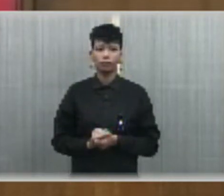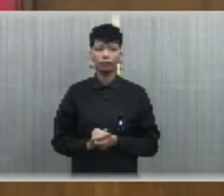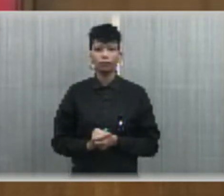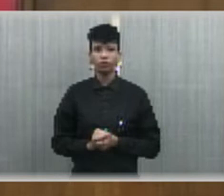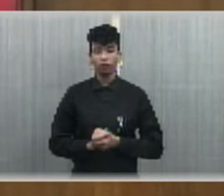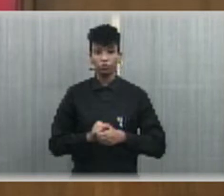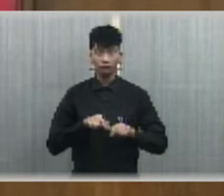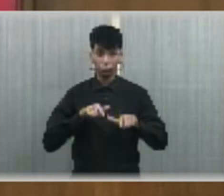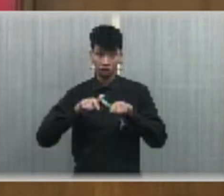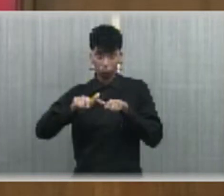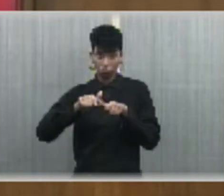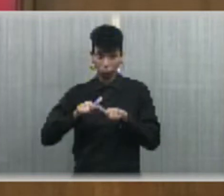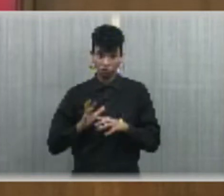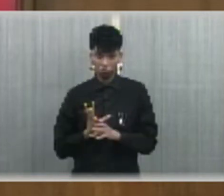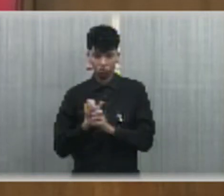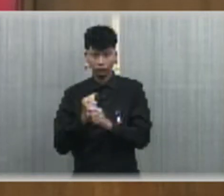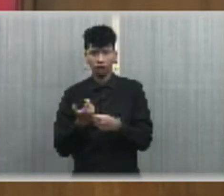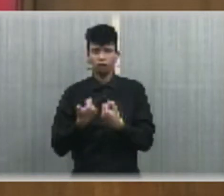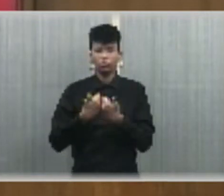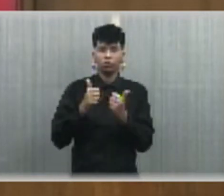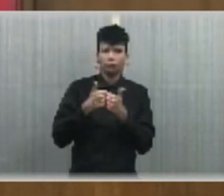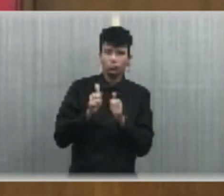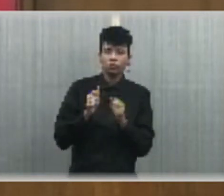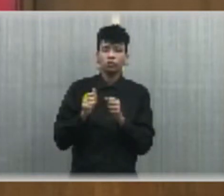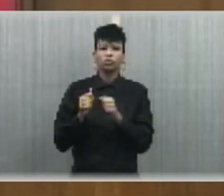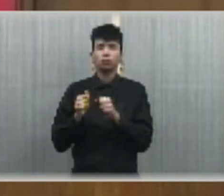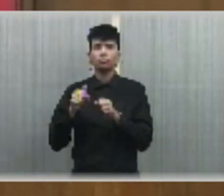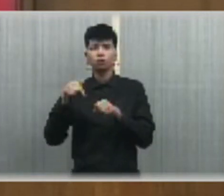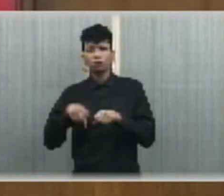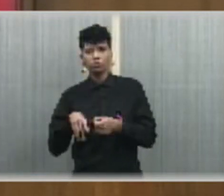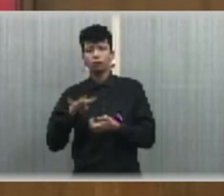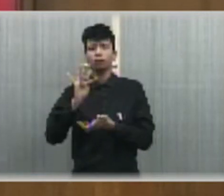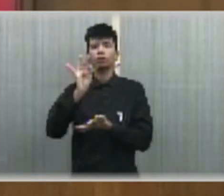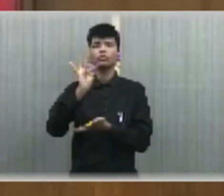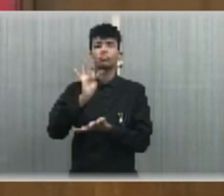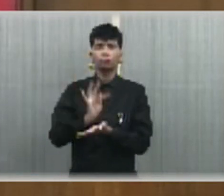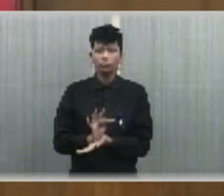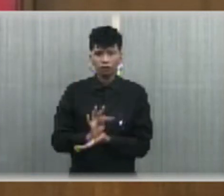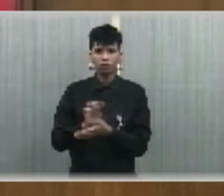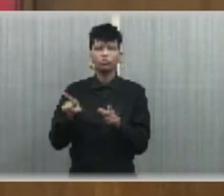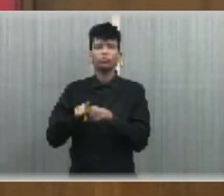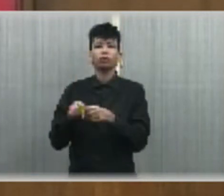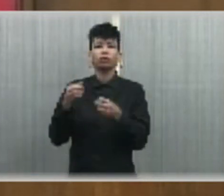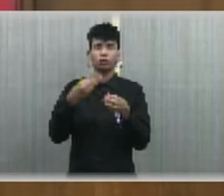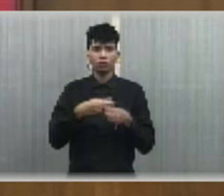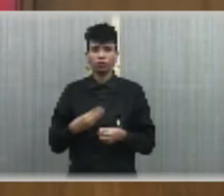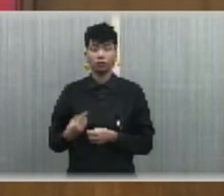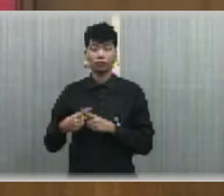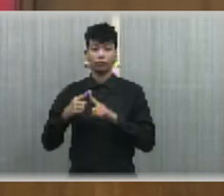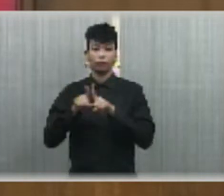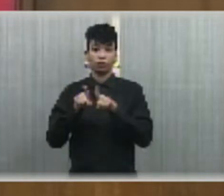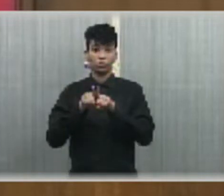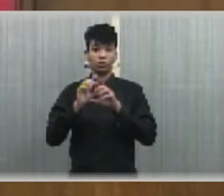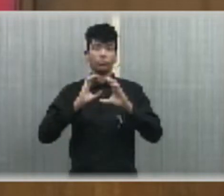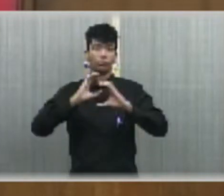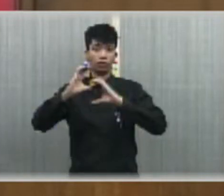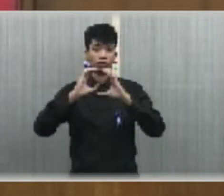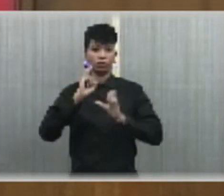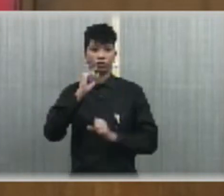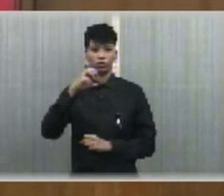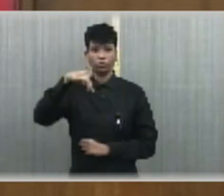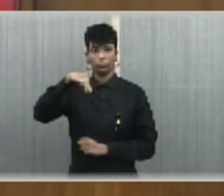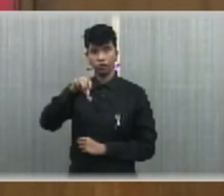de serviço de transportes interestadual e intermunicipal e de comunicação